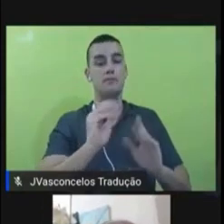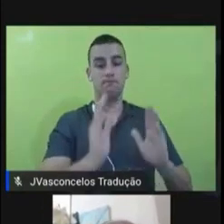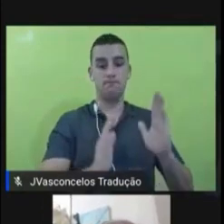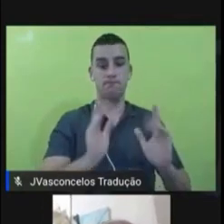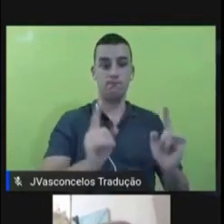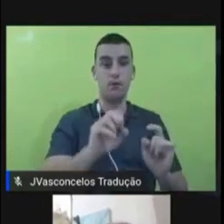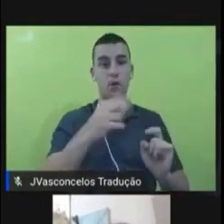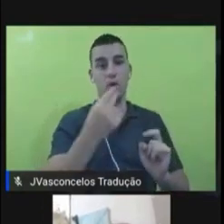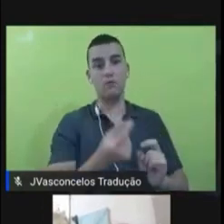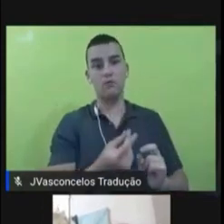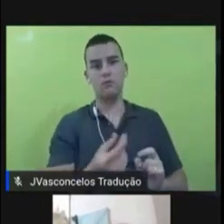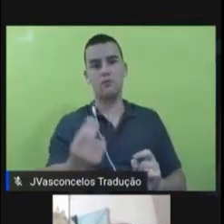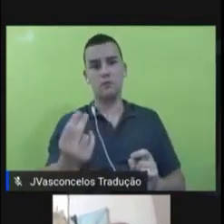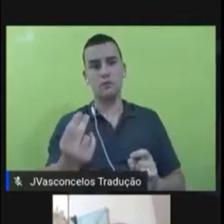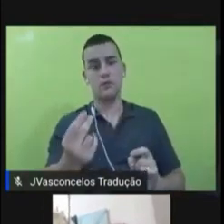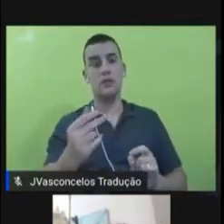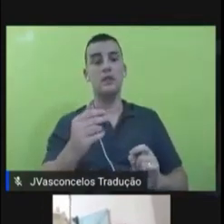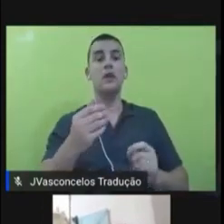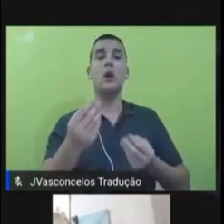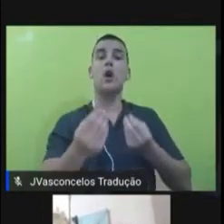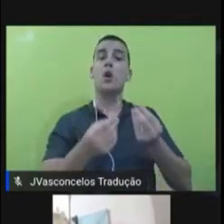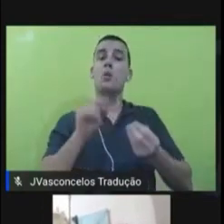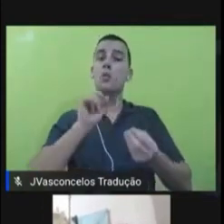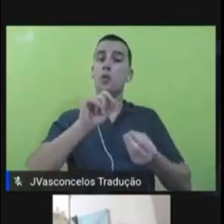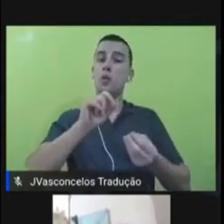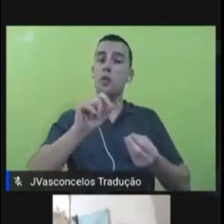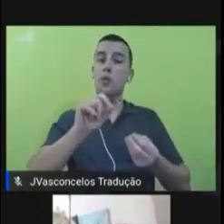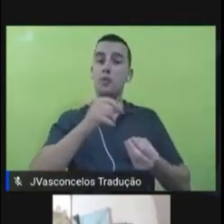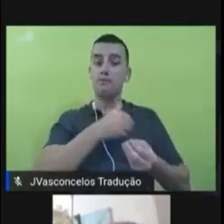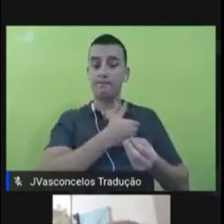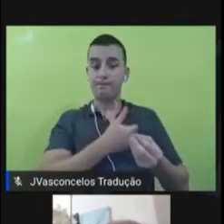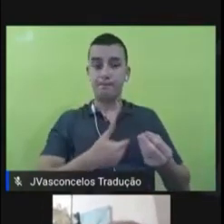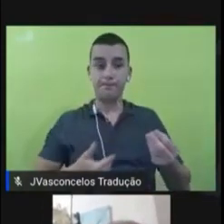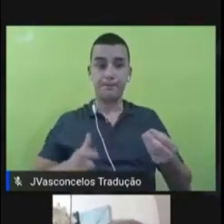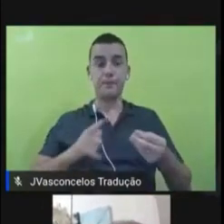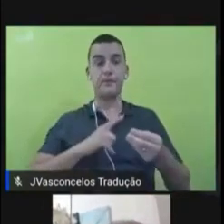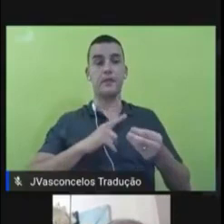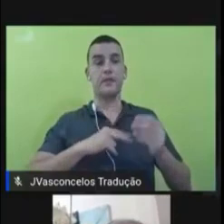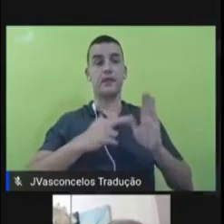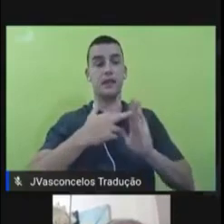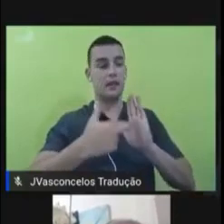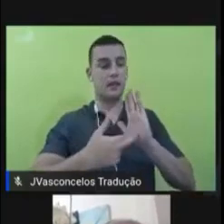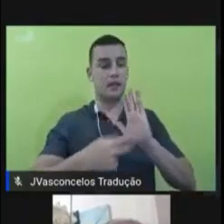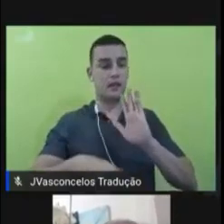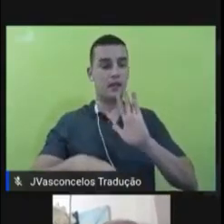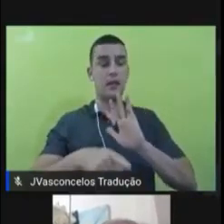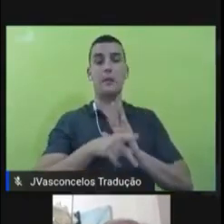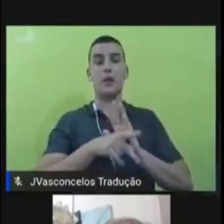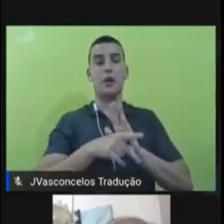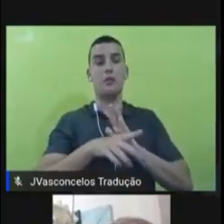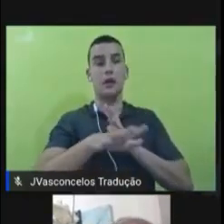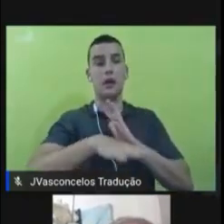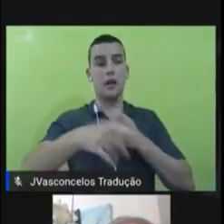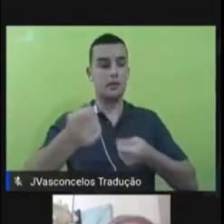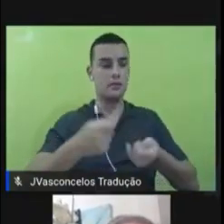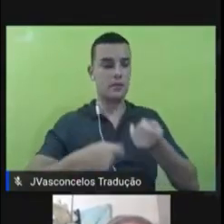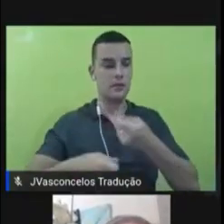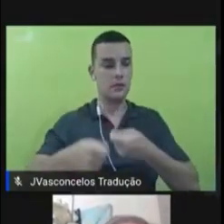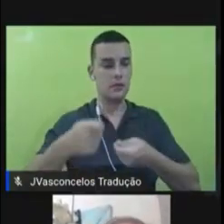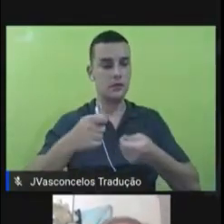conforme dispuser o poder público em regulamento na esfera de sua competência administrativa. Então, nós temos